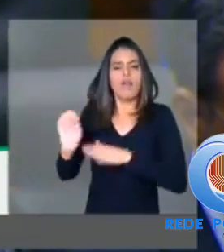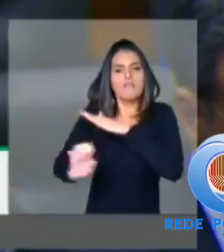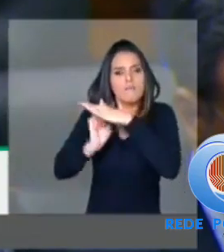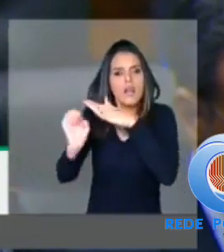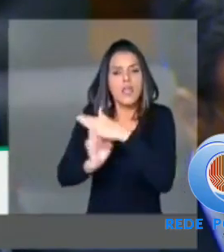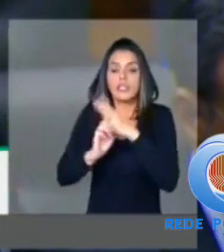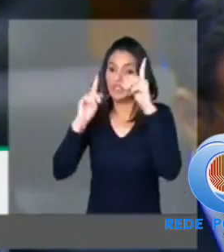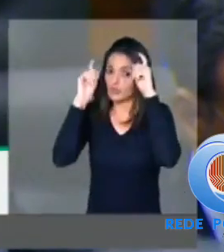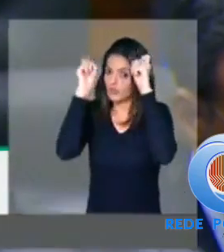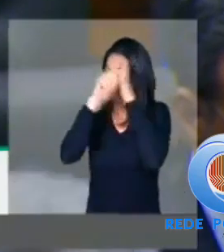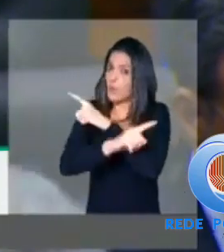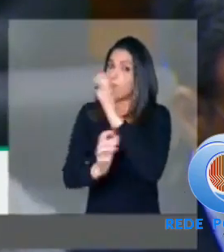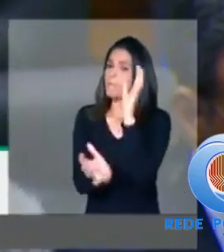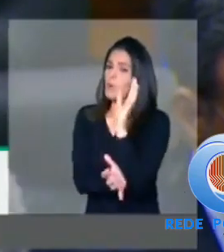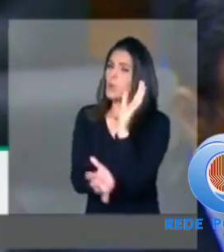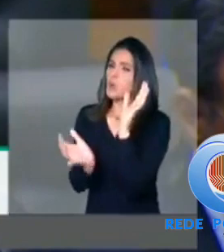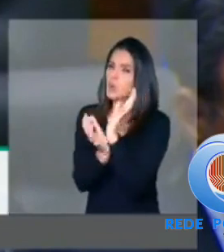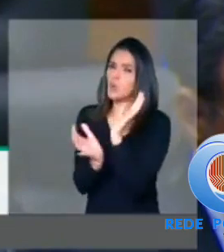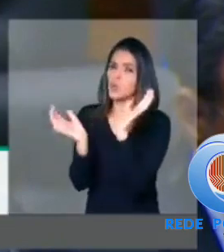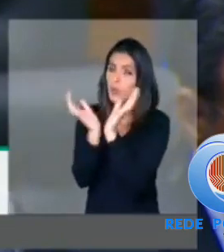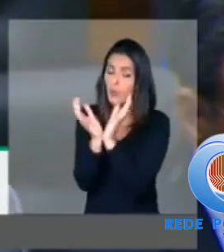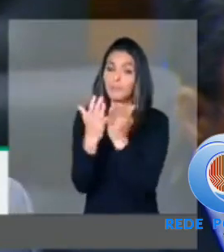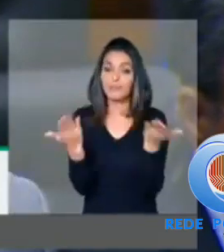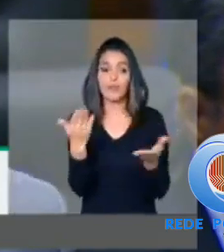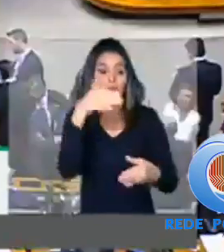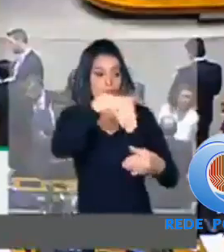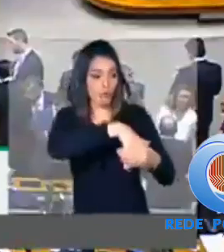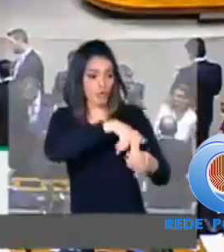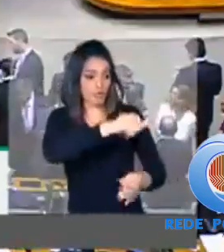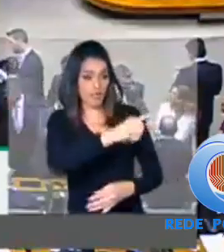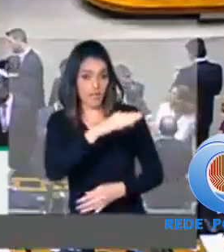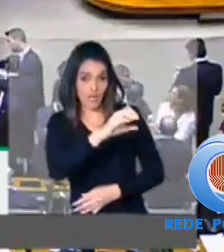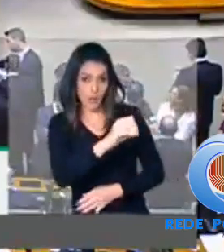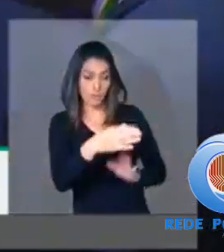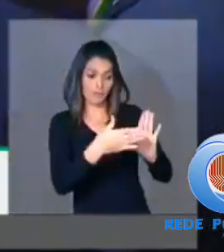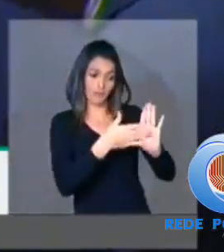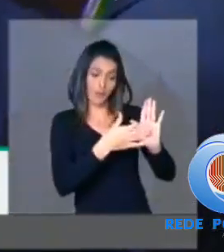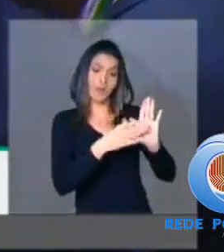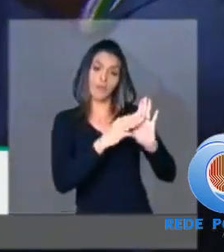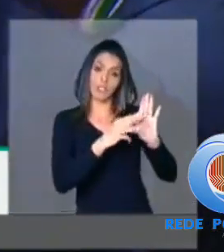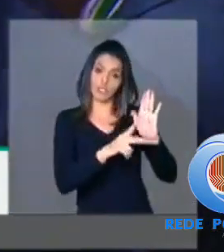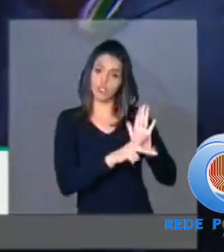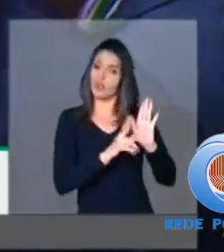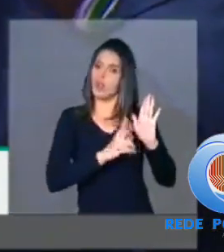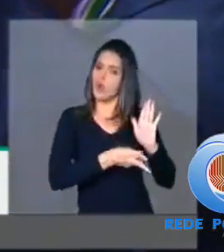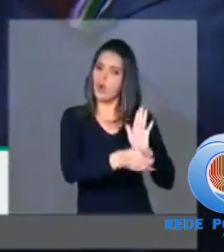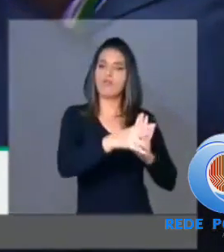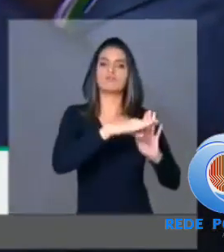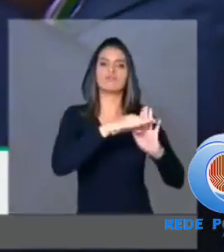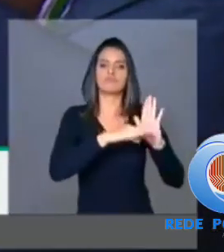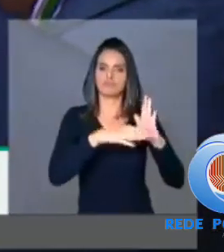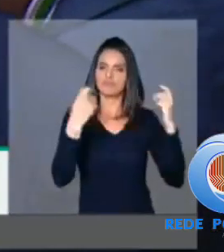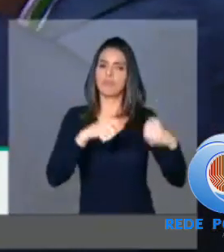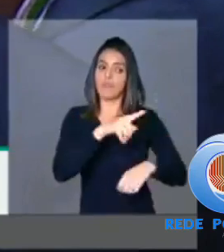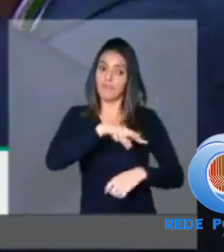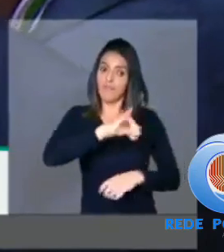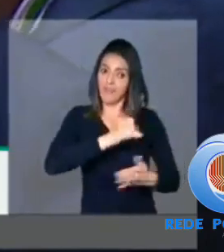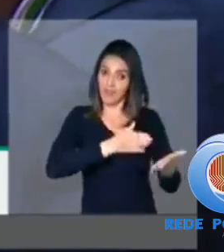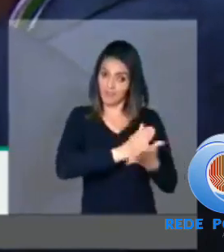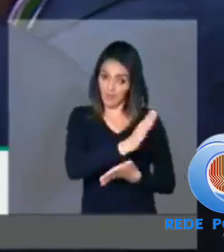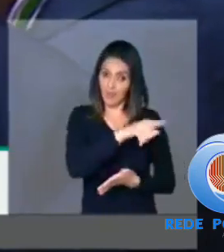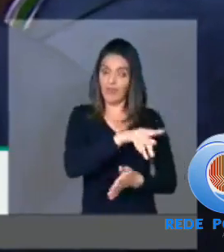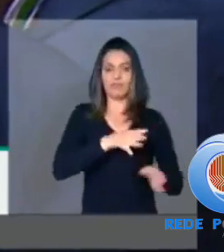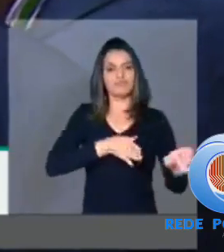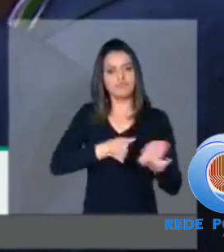orientamos não para que possa seguir adiante essa medida provisória que vai, sem sombra de dúvidas, auxiliar na geração de